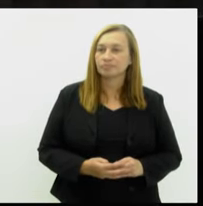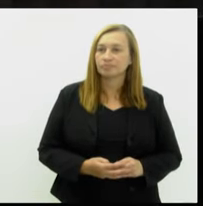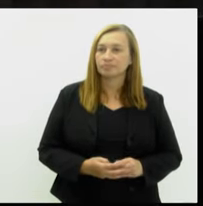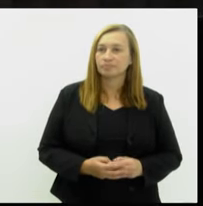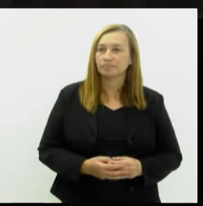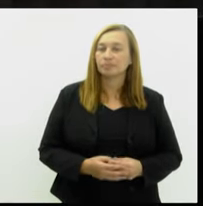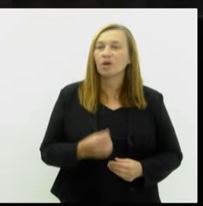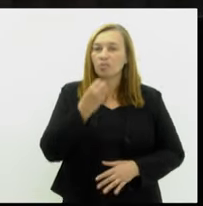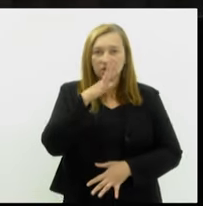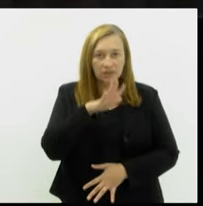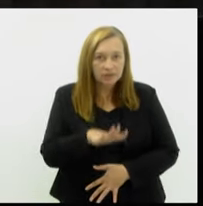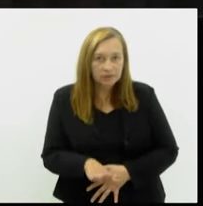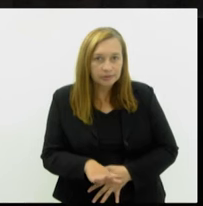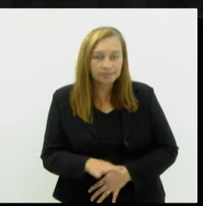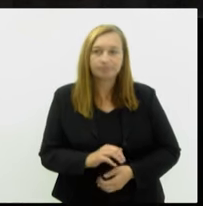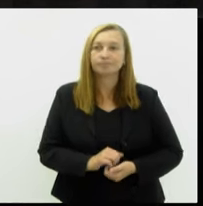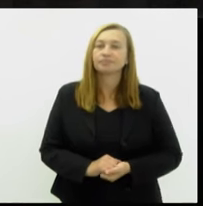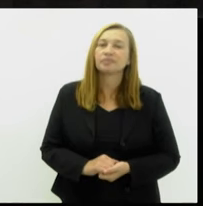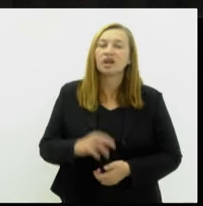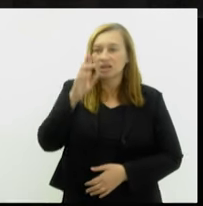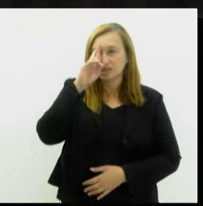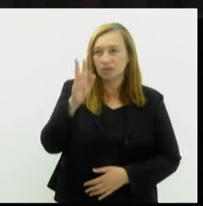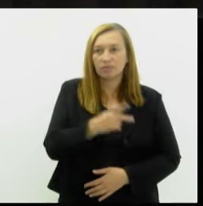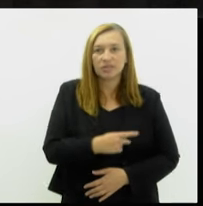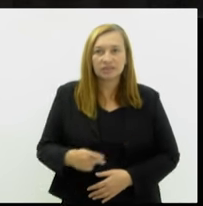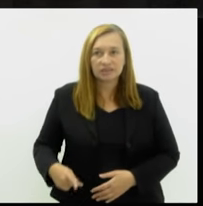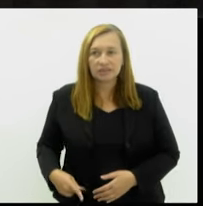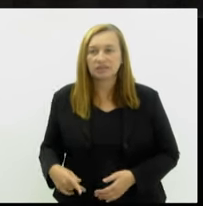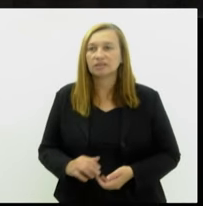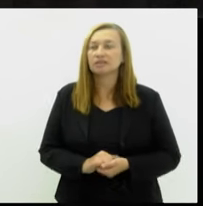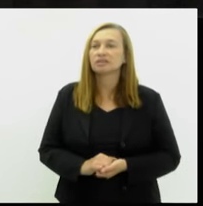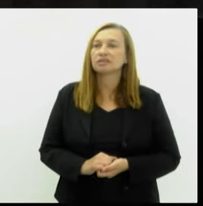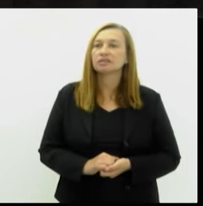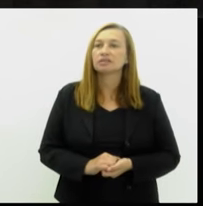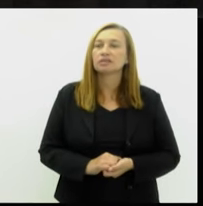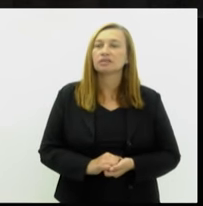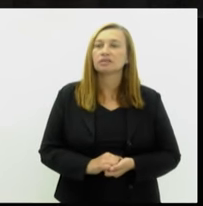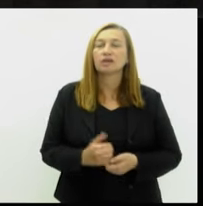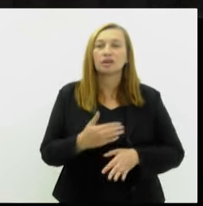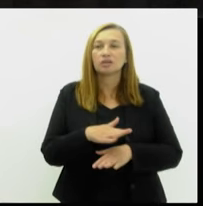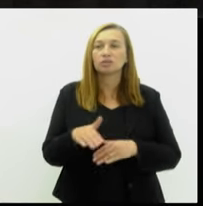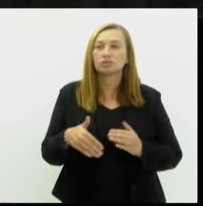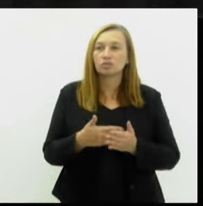Boa tarde, senhora presidente, senhoras e senhores